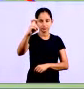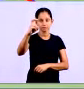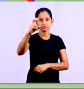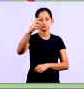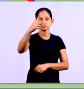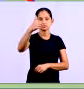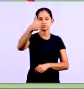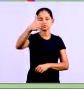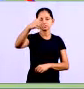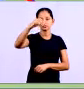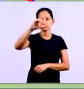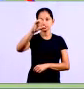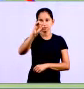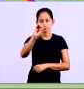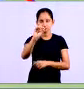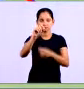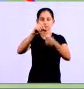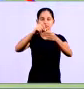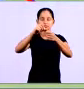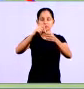11, 7,